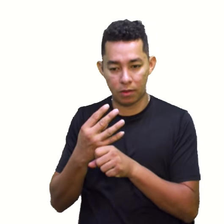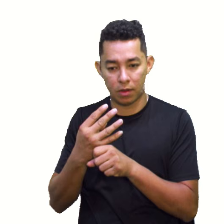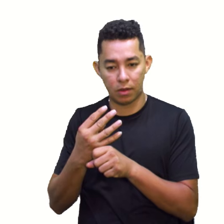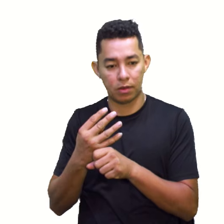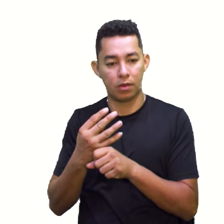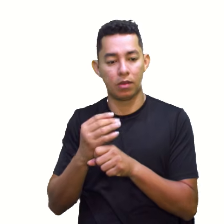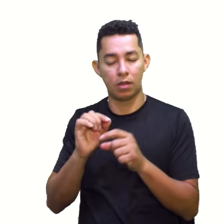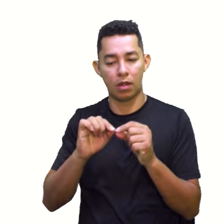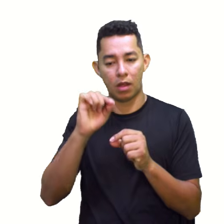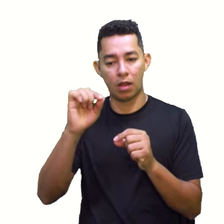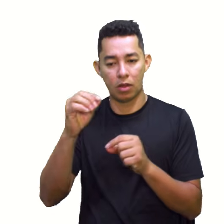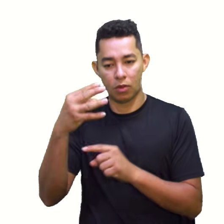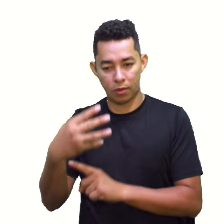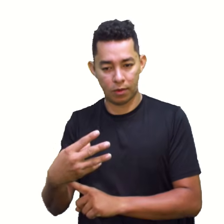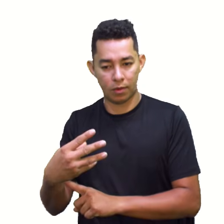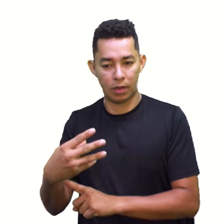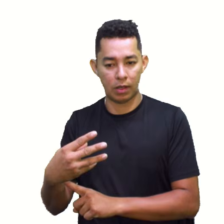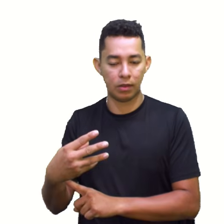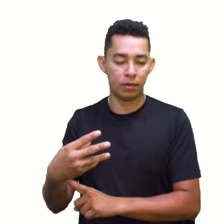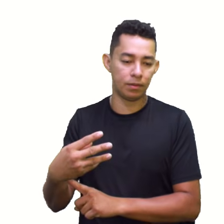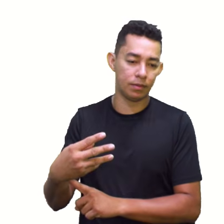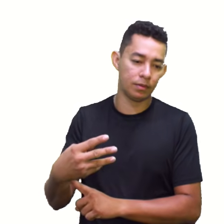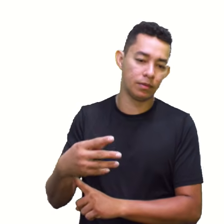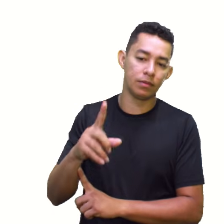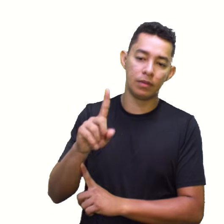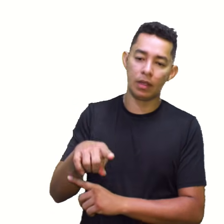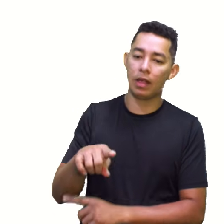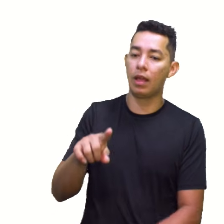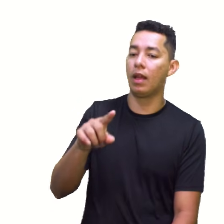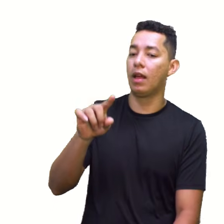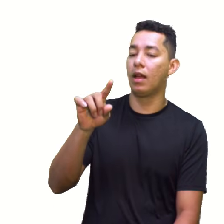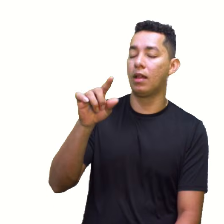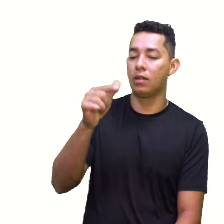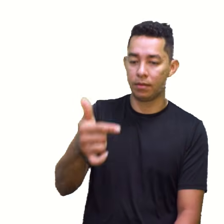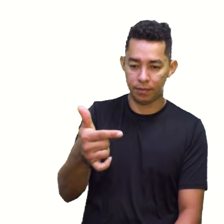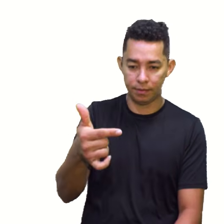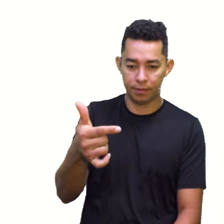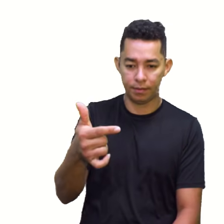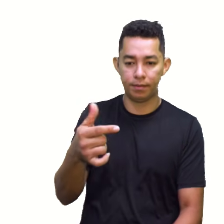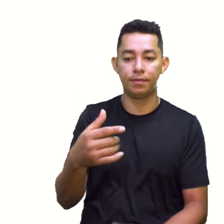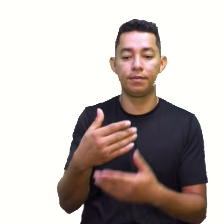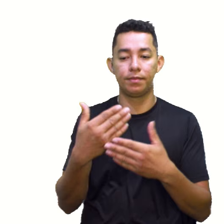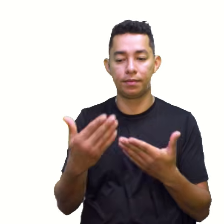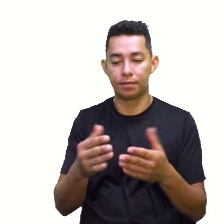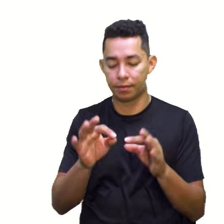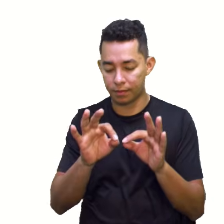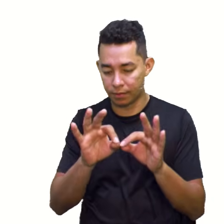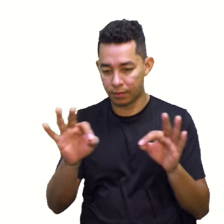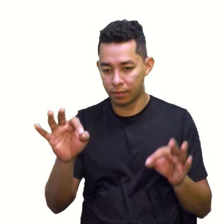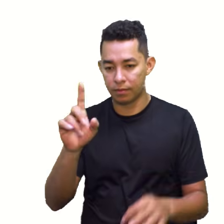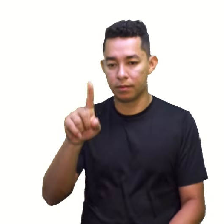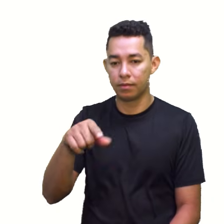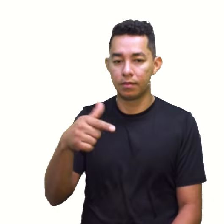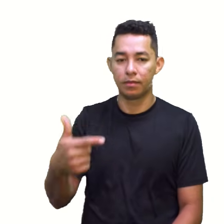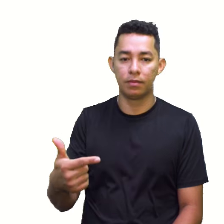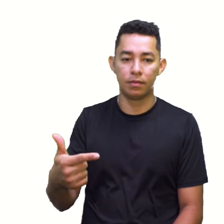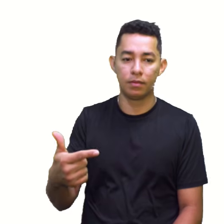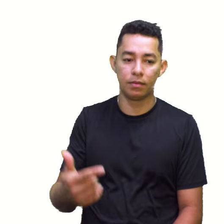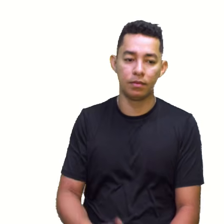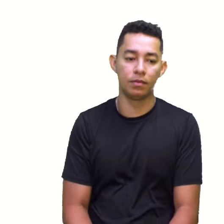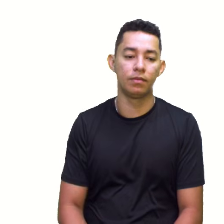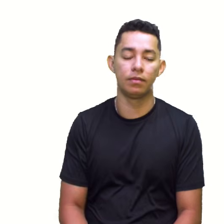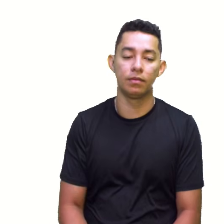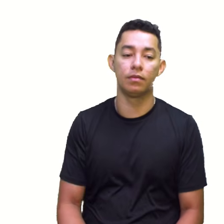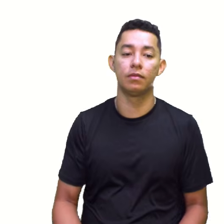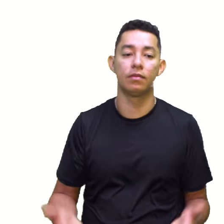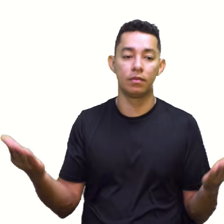é 4. Raiz quadrada de 4 é 2. Então a distância é 2. Vamos voltar lá